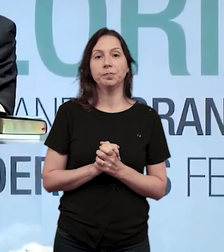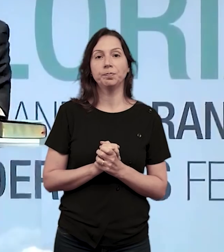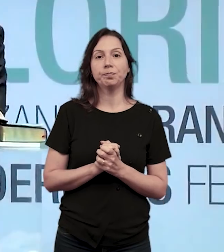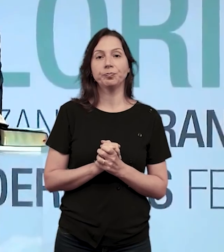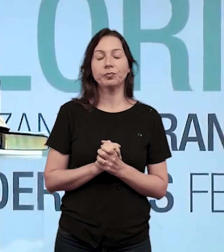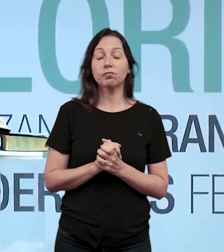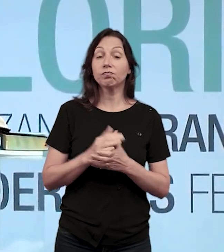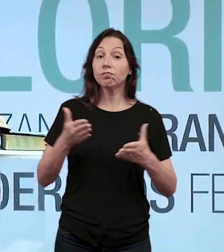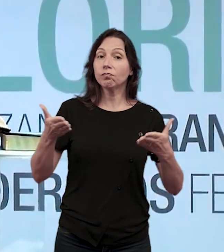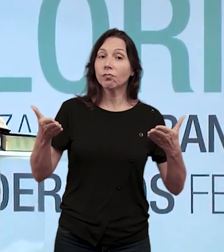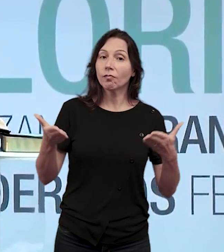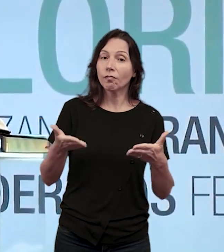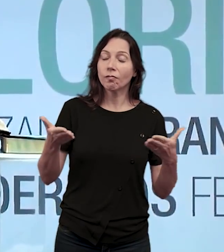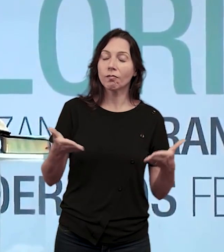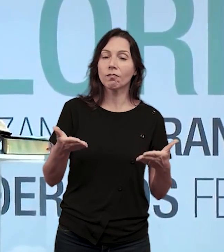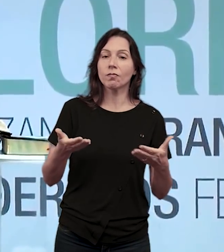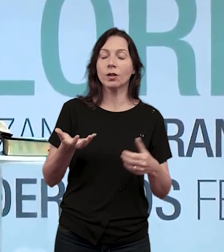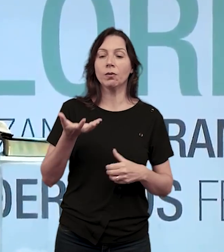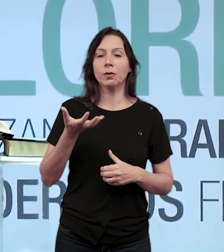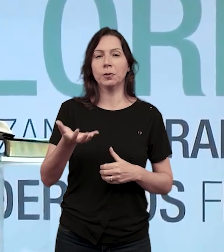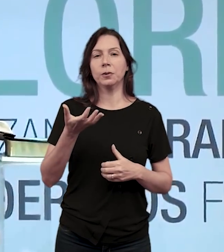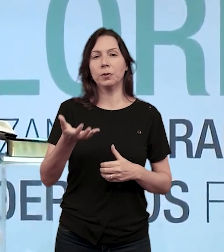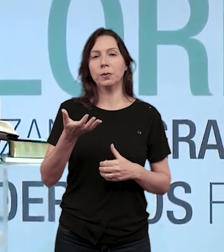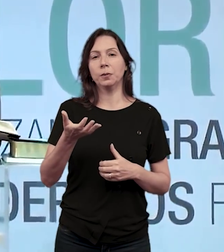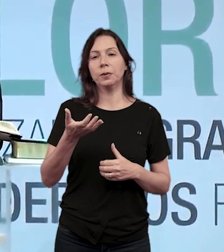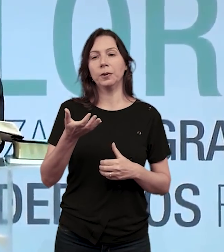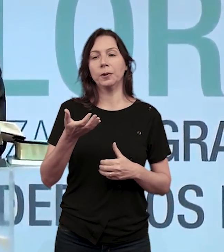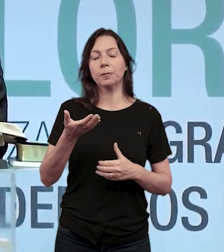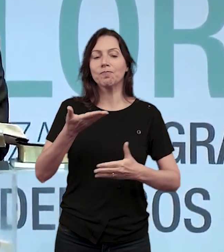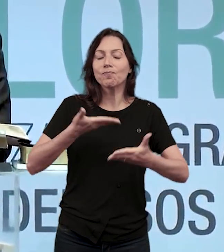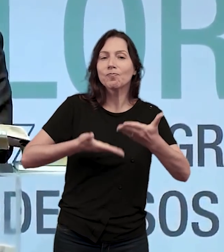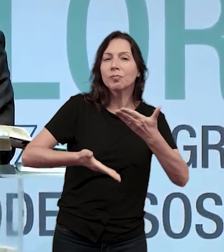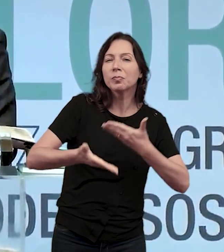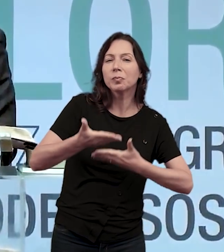Hoje eu quero tratar com você de um tema muito pessoal.